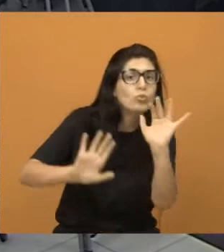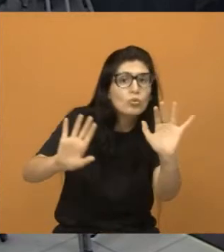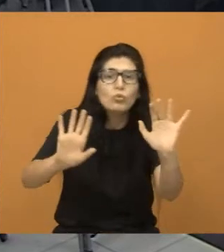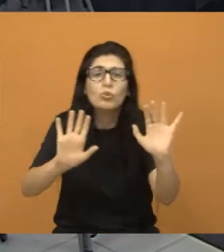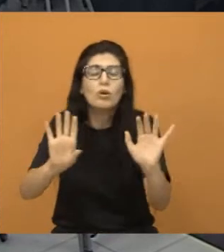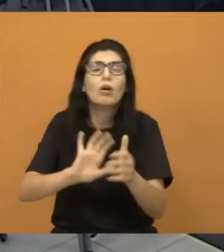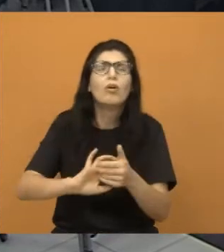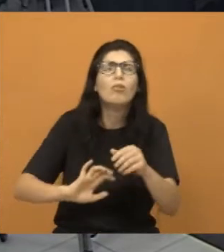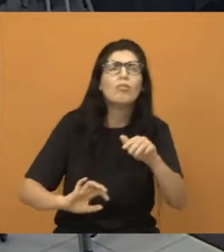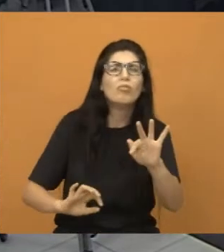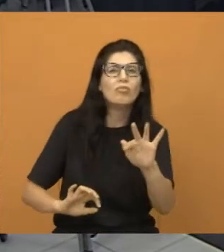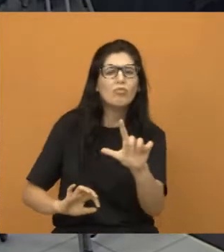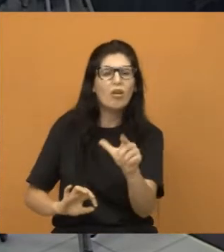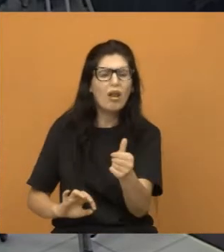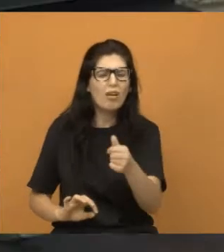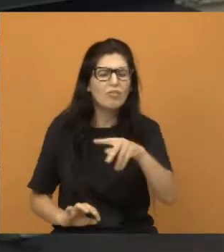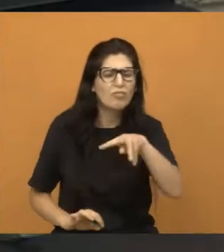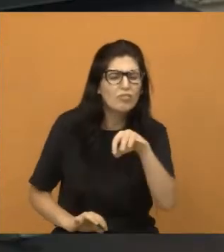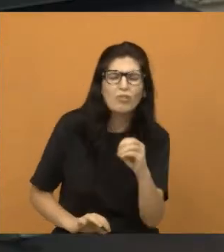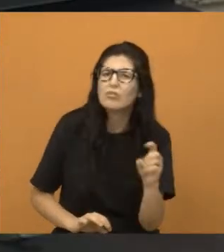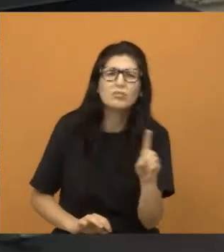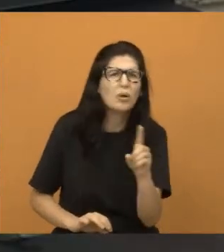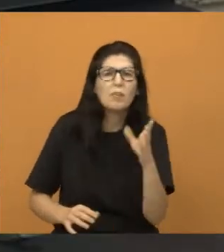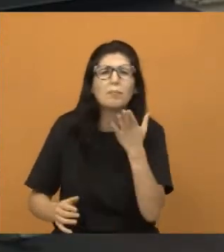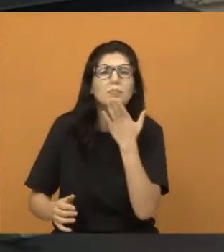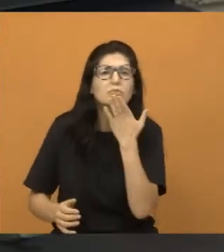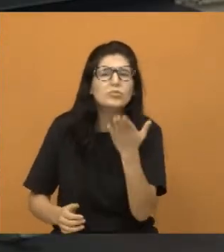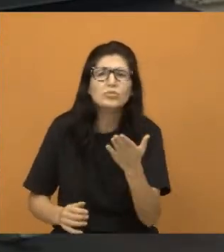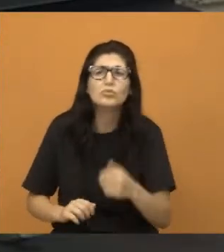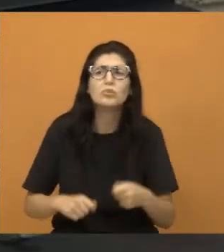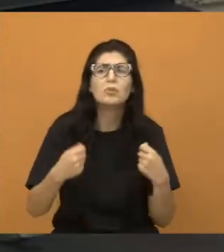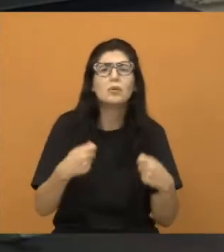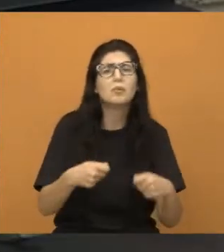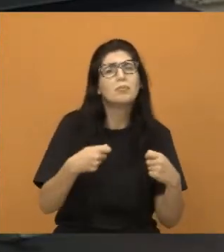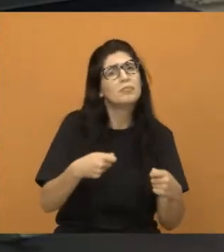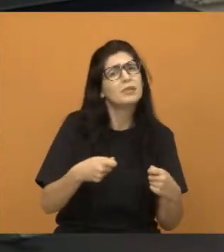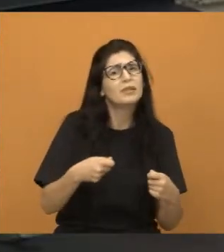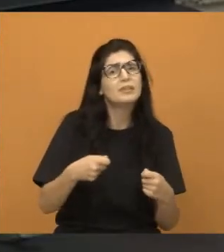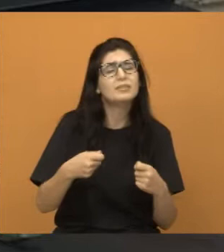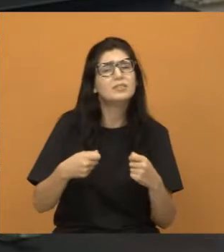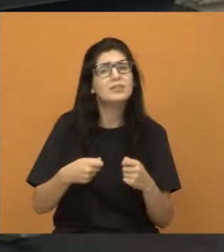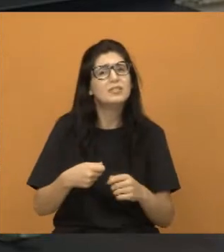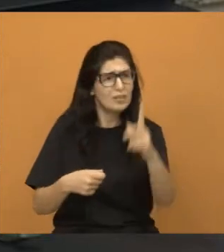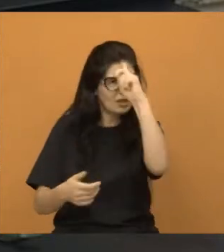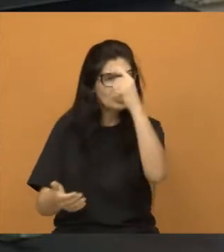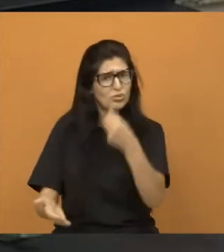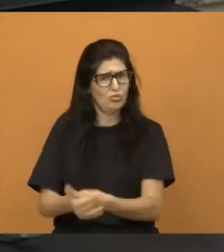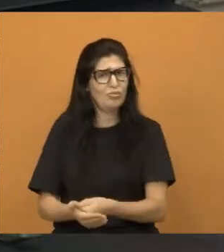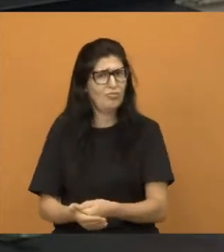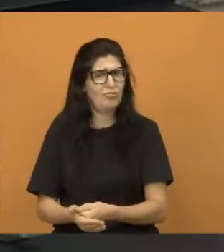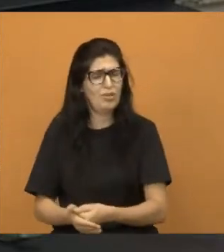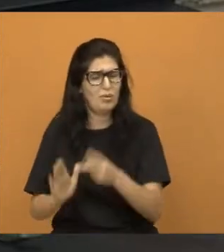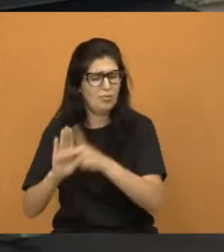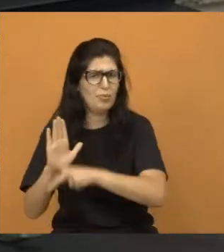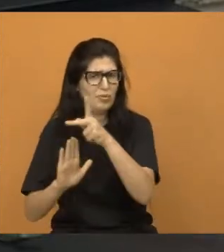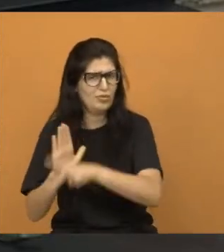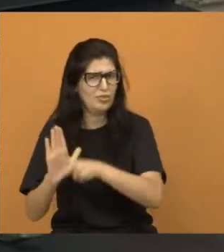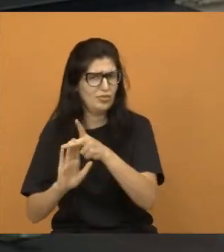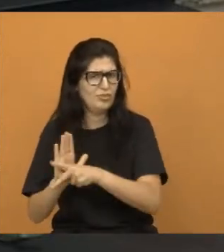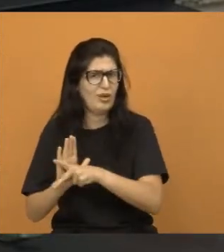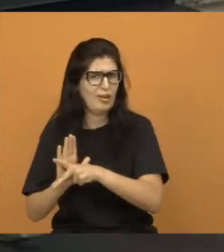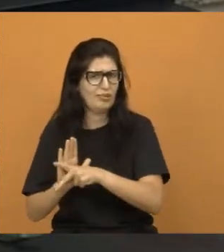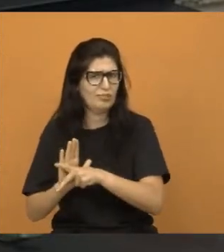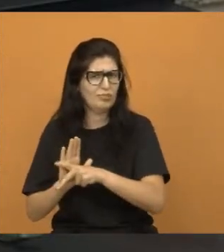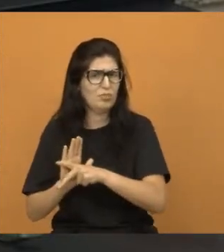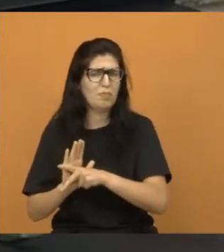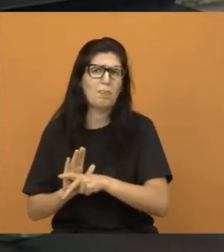vereador Flávio não solicitou, encaminhar um adiamento desse projeto, pelo menos para 2 sessões. Então, eu gostaria de